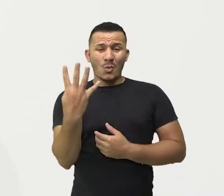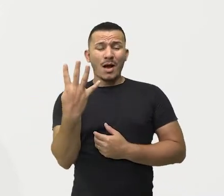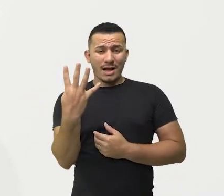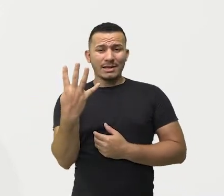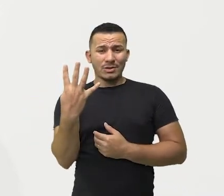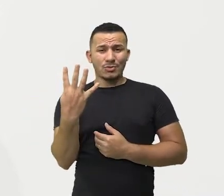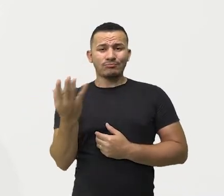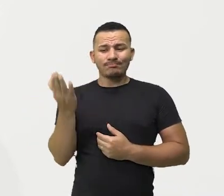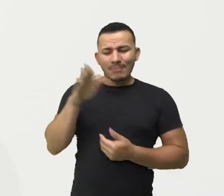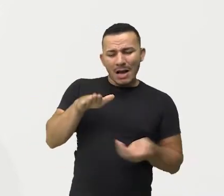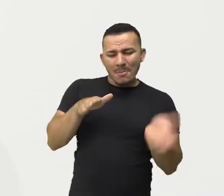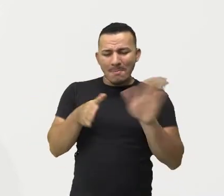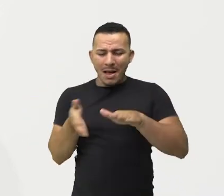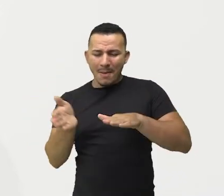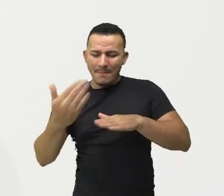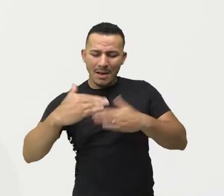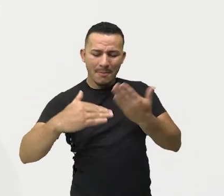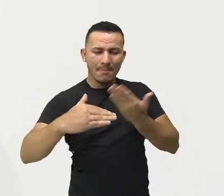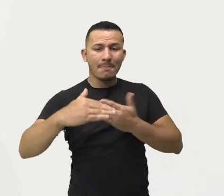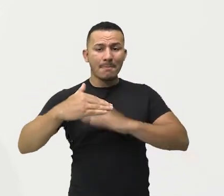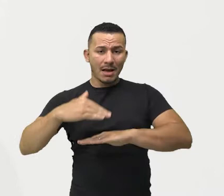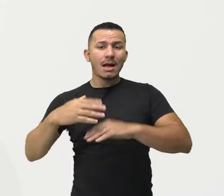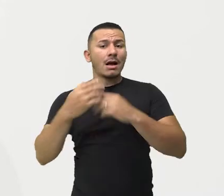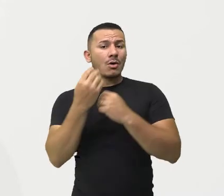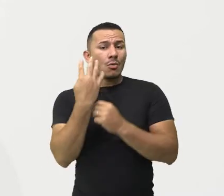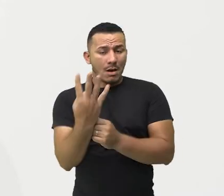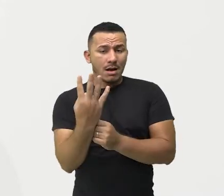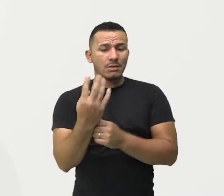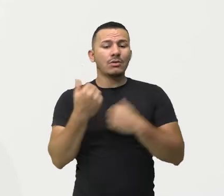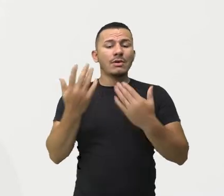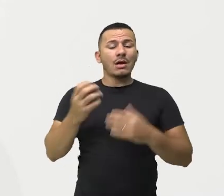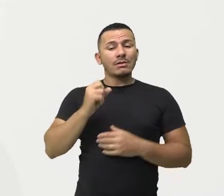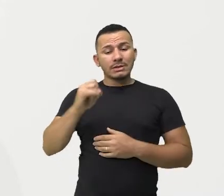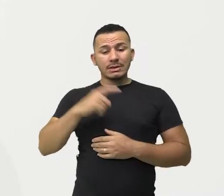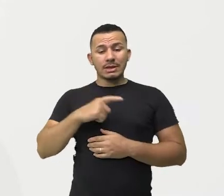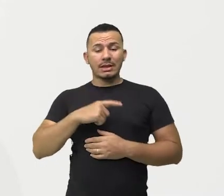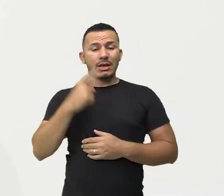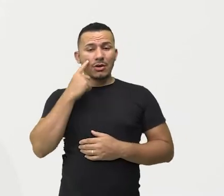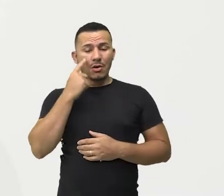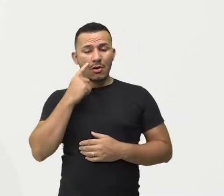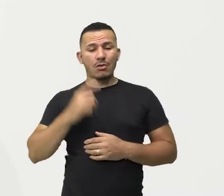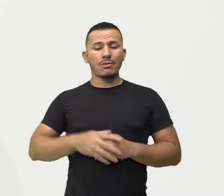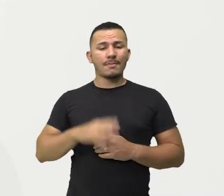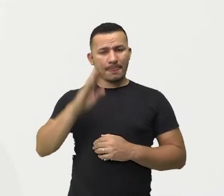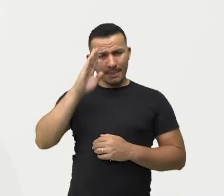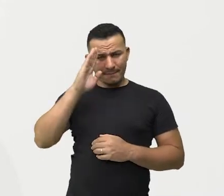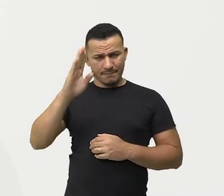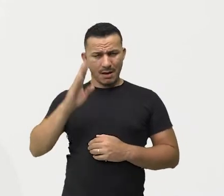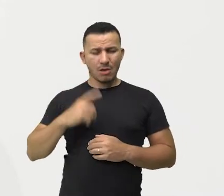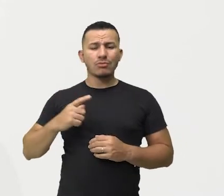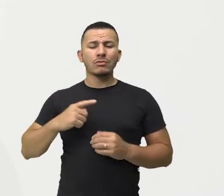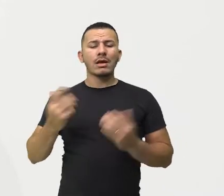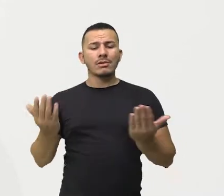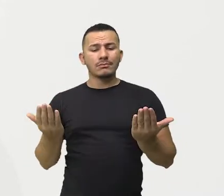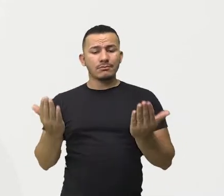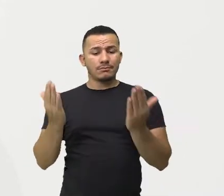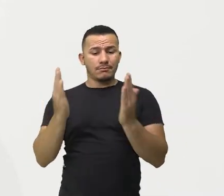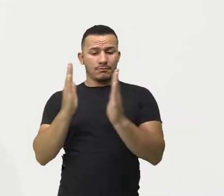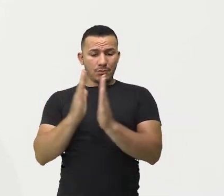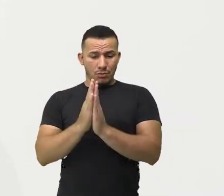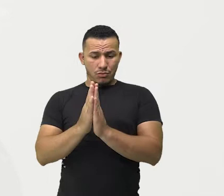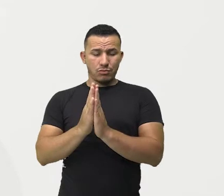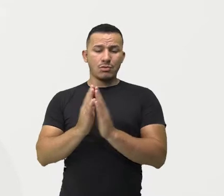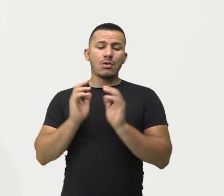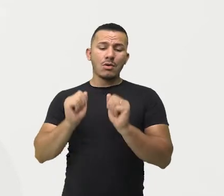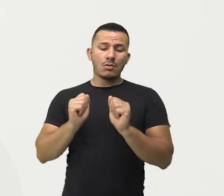que significa isso? Se nós dobrarmos no centrão, olha o que eu vou obter. Ó.